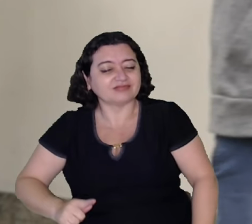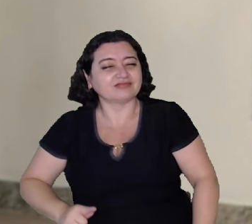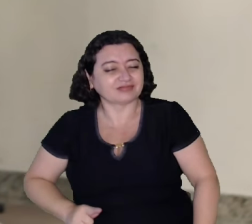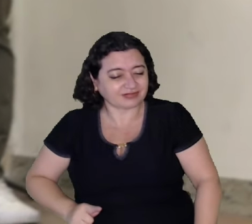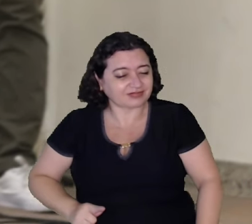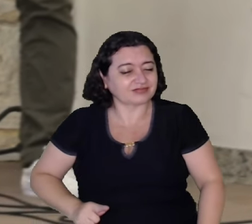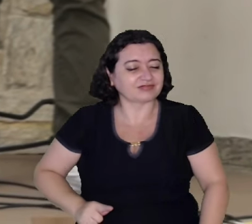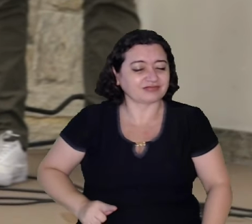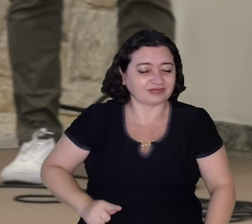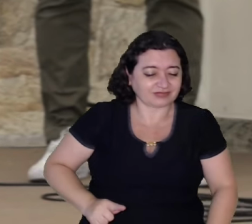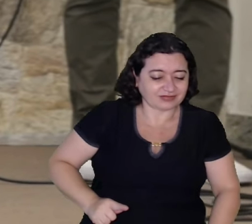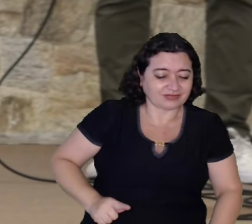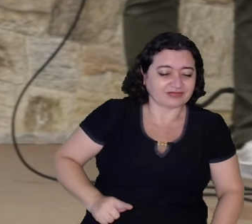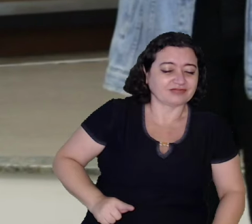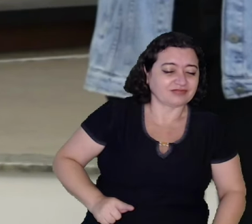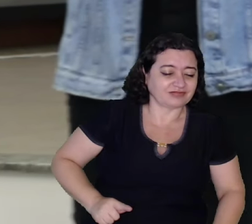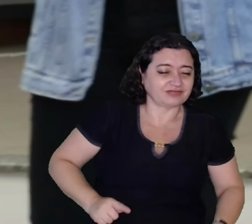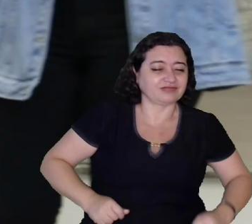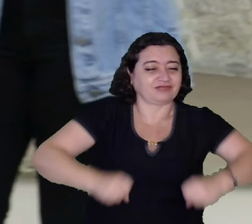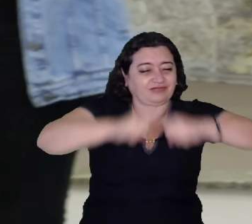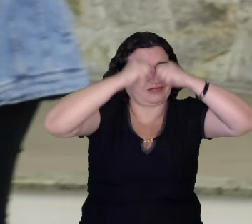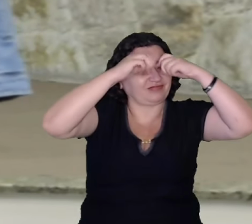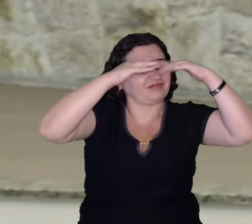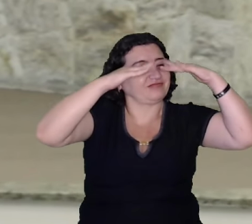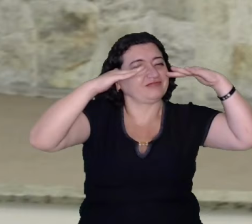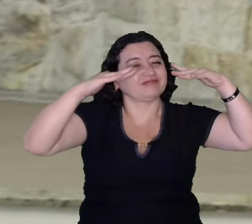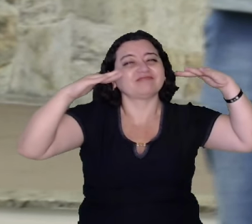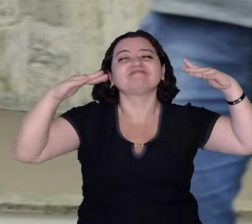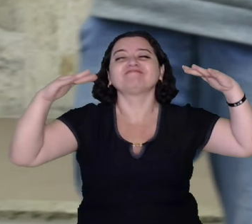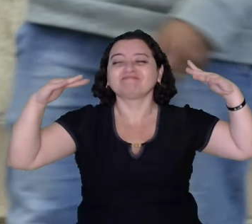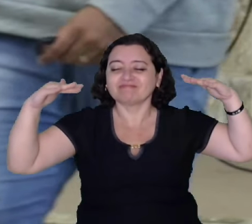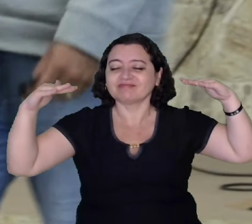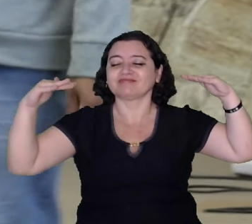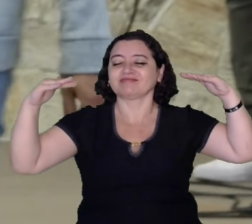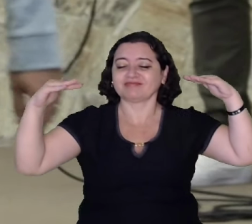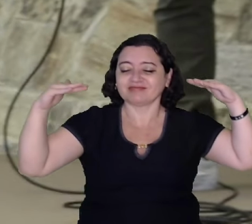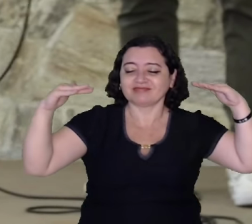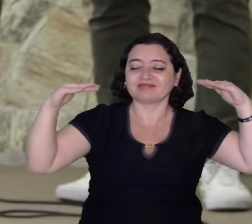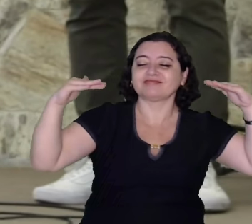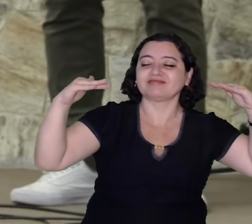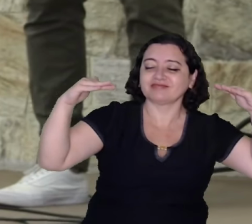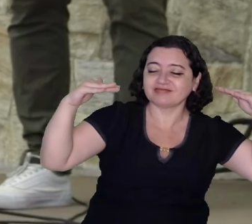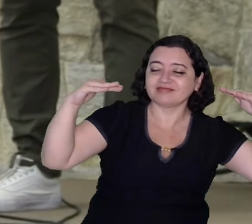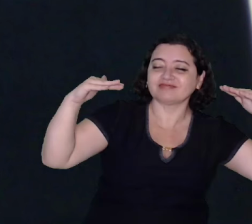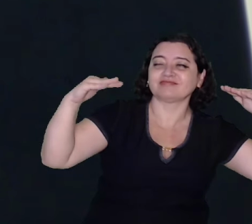Oh,